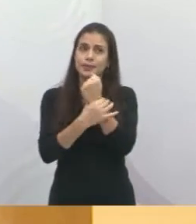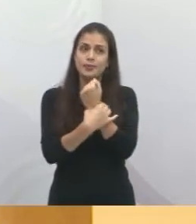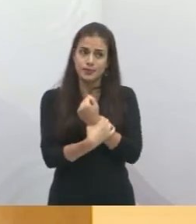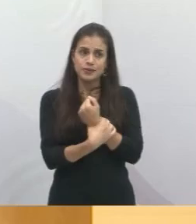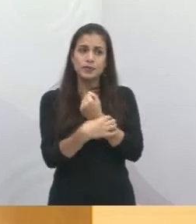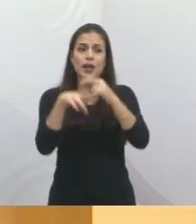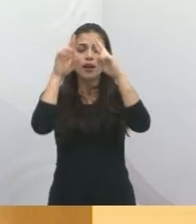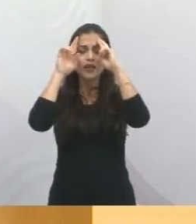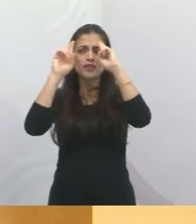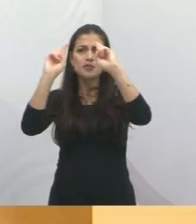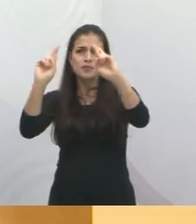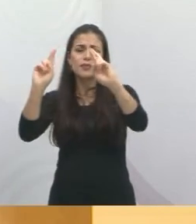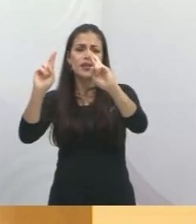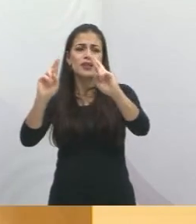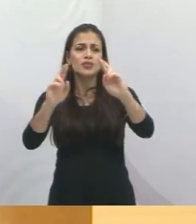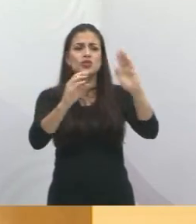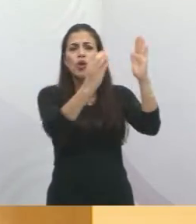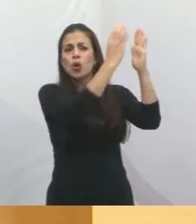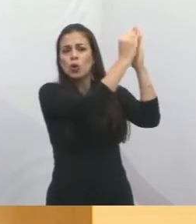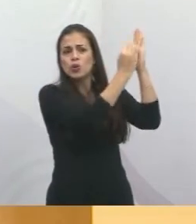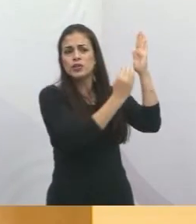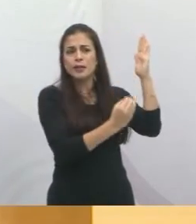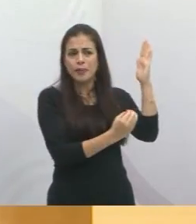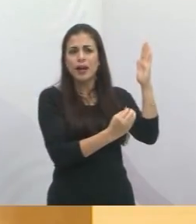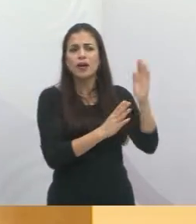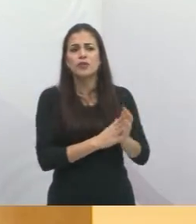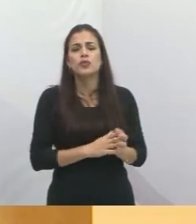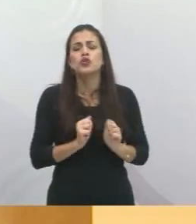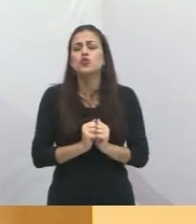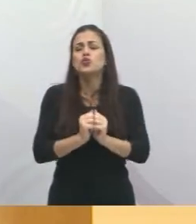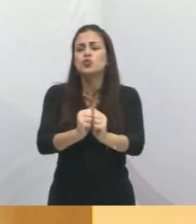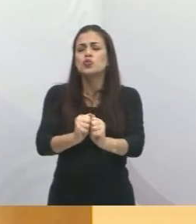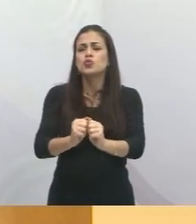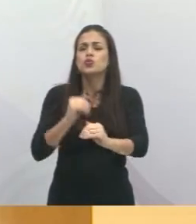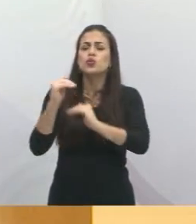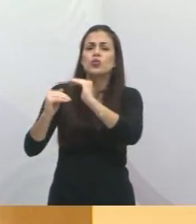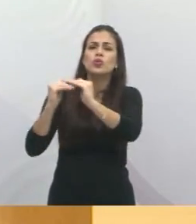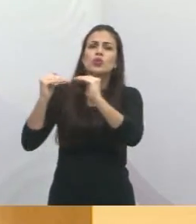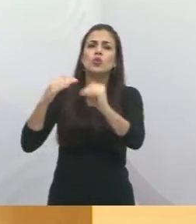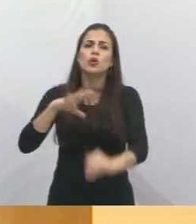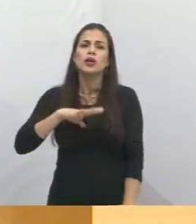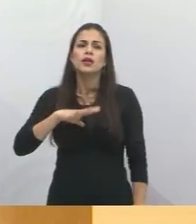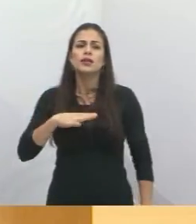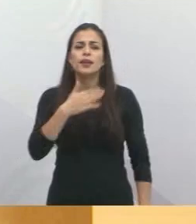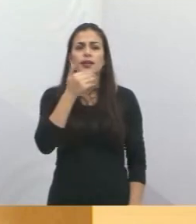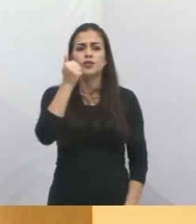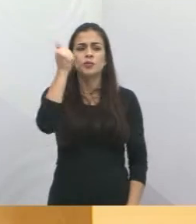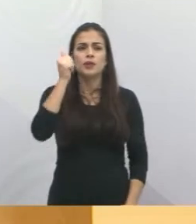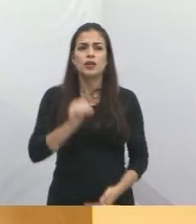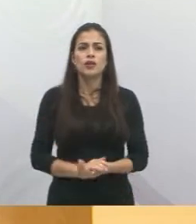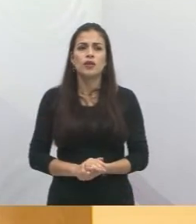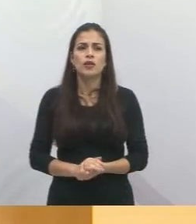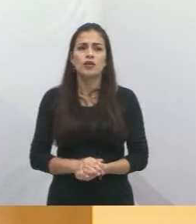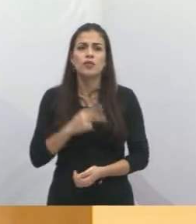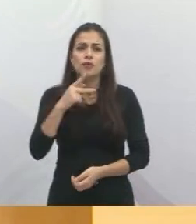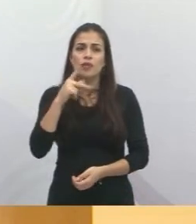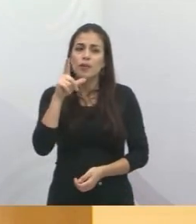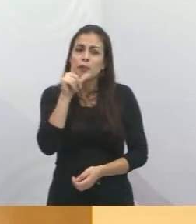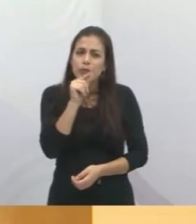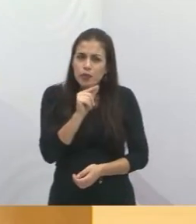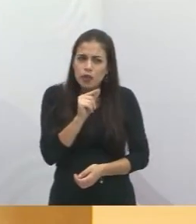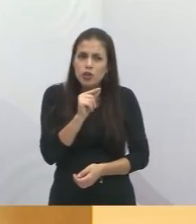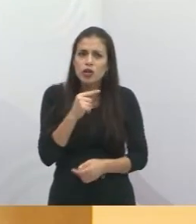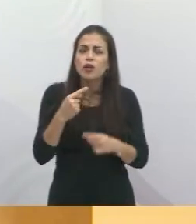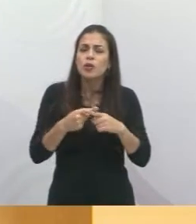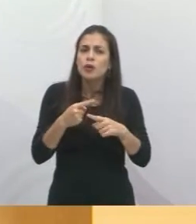respeite o sinal e vamos juntos construir uma cidade melhor. Vou falar só um pouquinho, porque já está sendo bem trabalhado isso